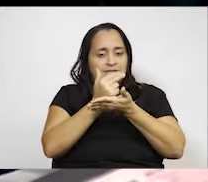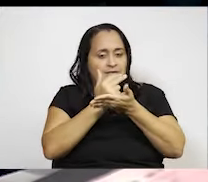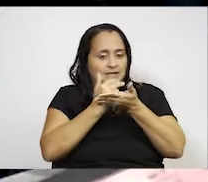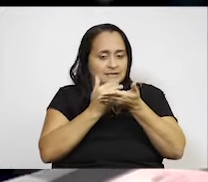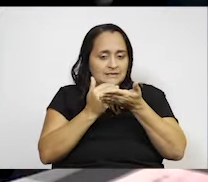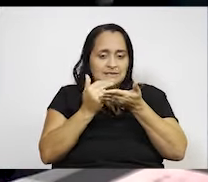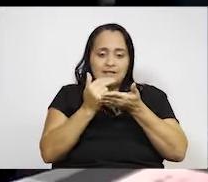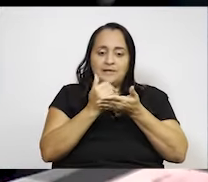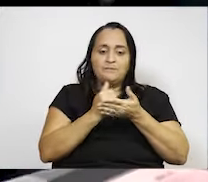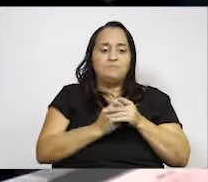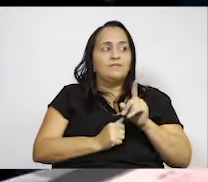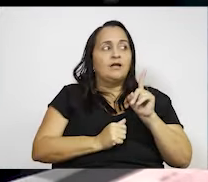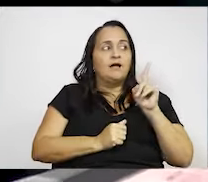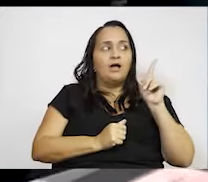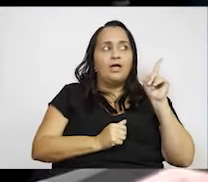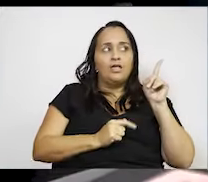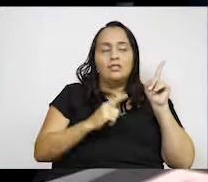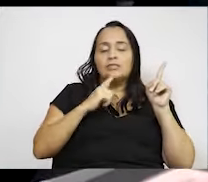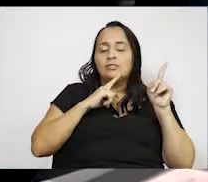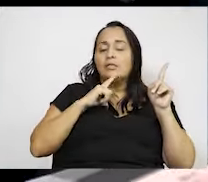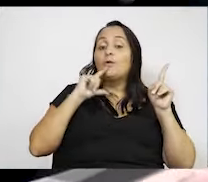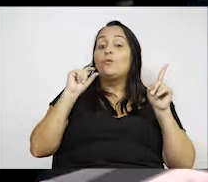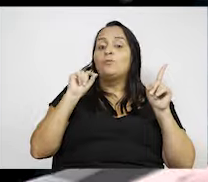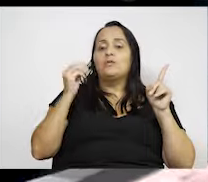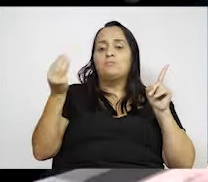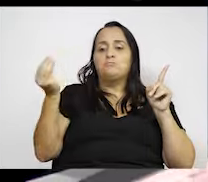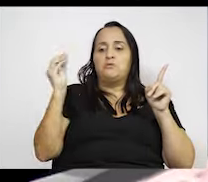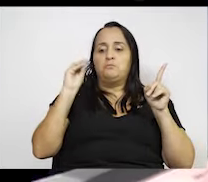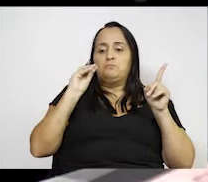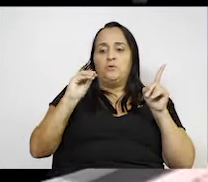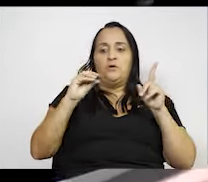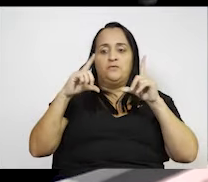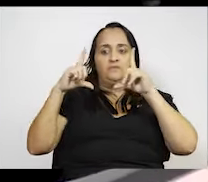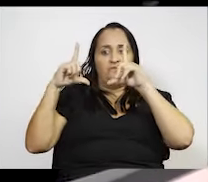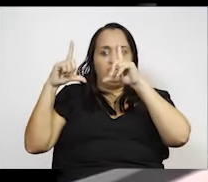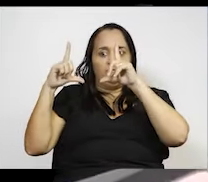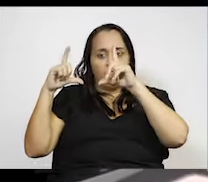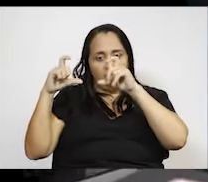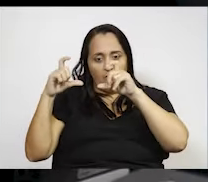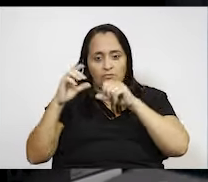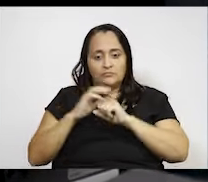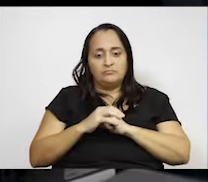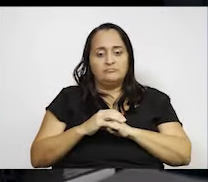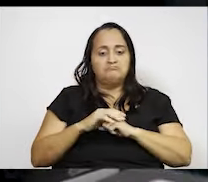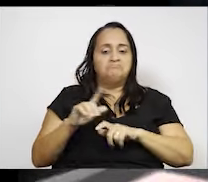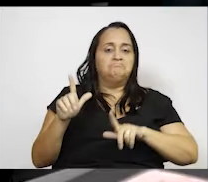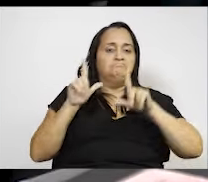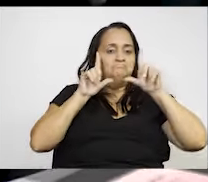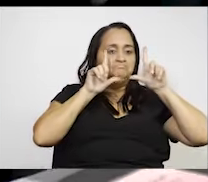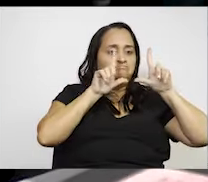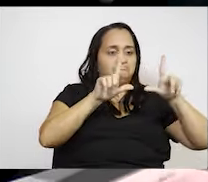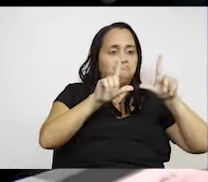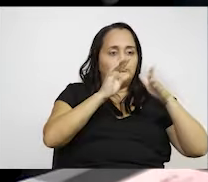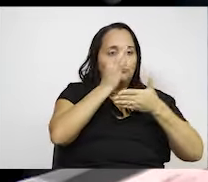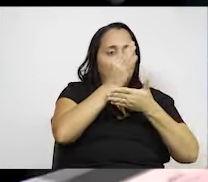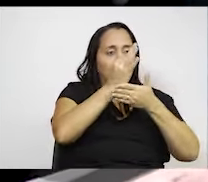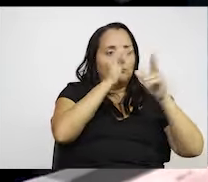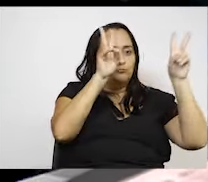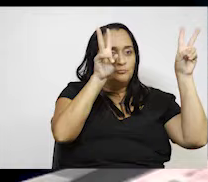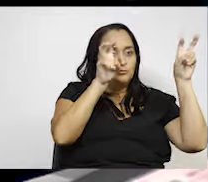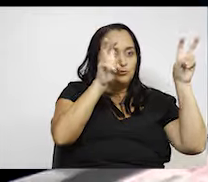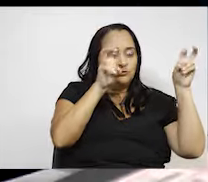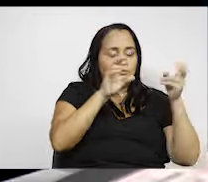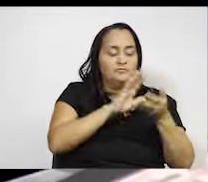como começa a desenhar o jornal? Então, aqui eu tenho um lugar para uma fotografia, aqui eu tenho um lugar para colocar um